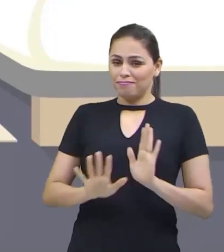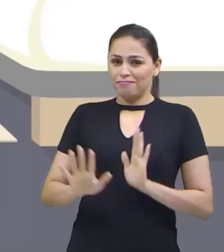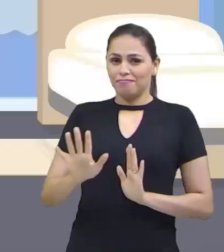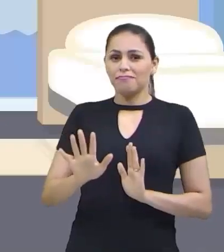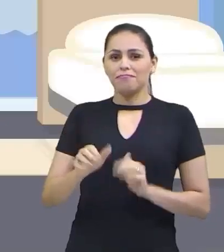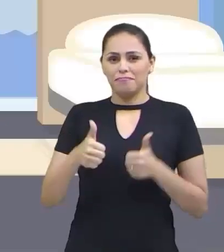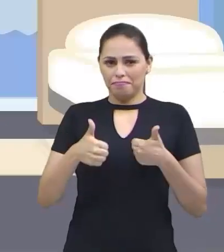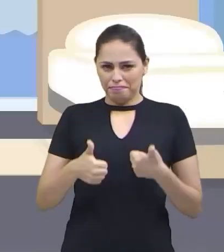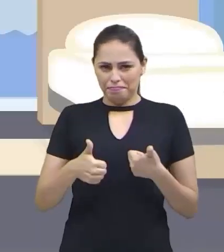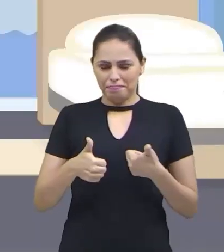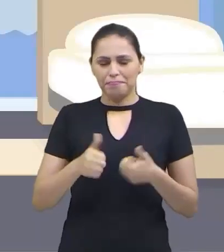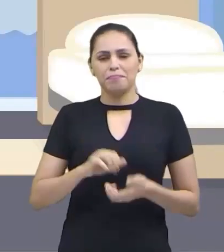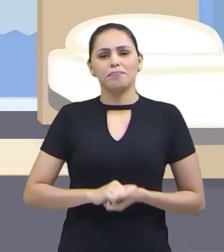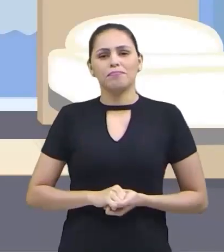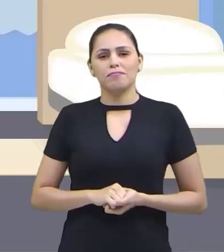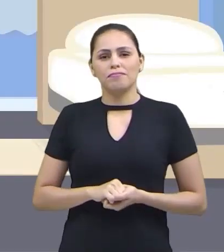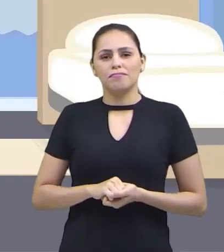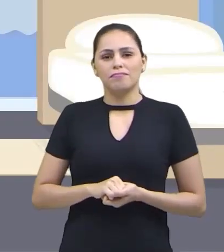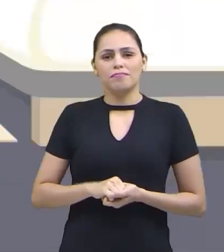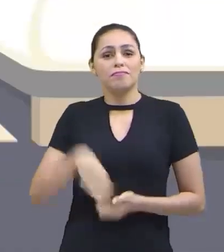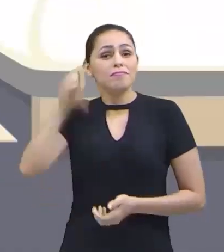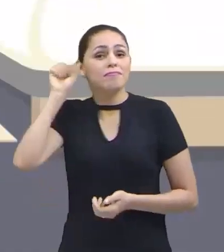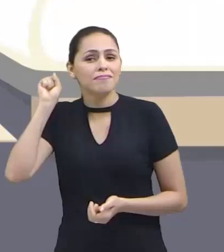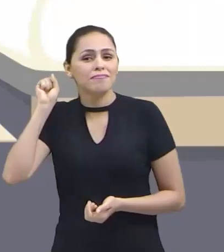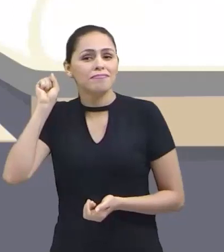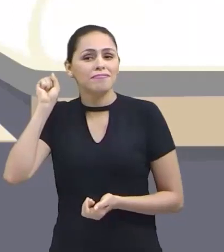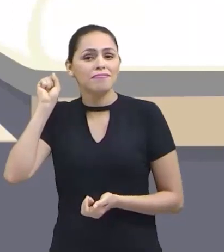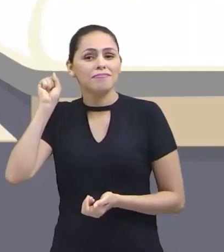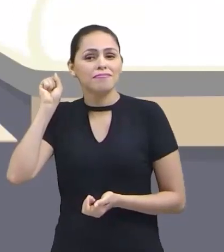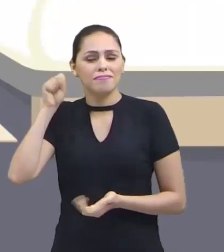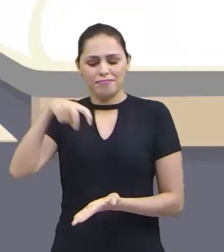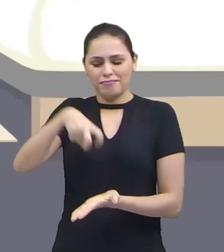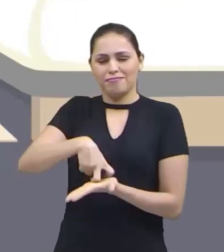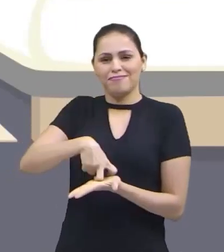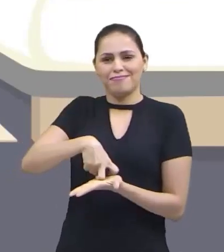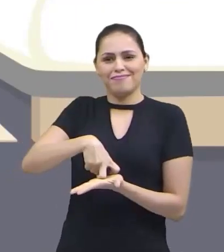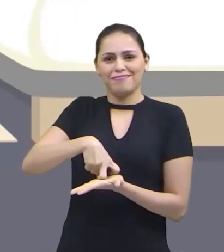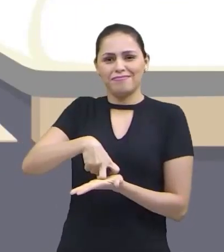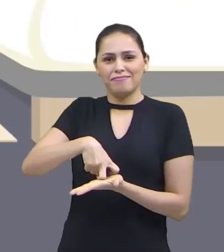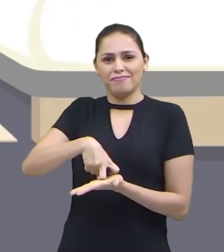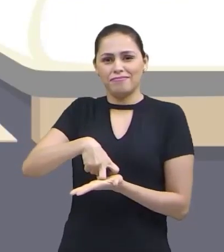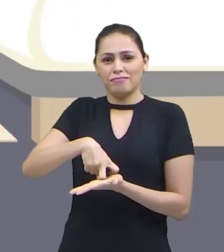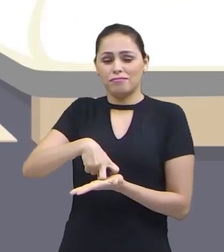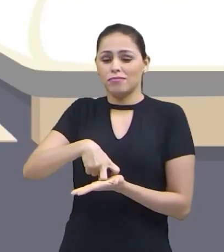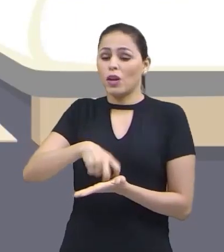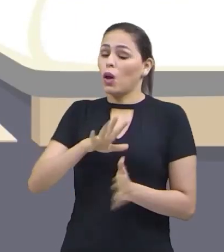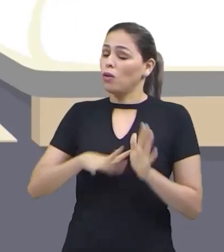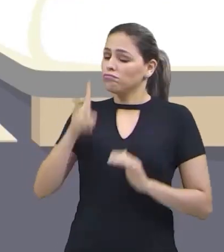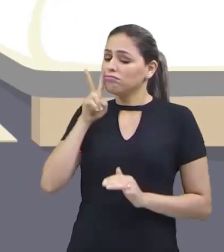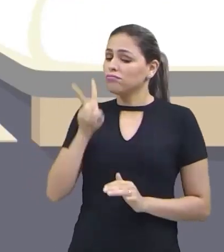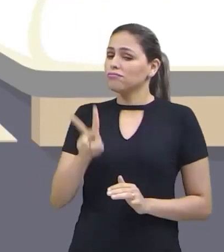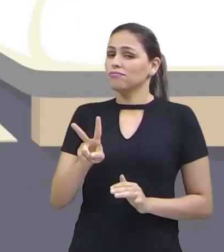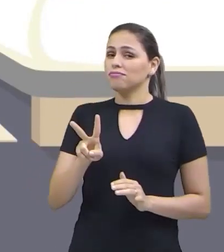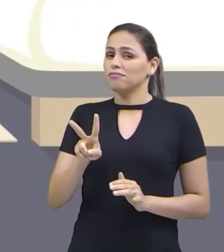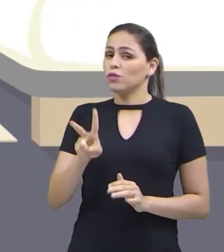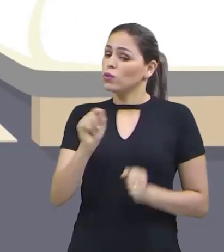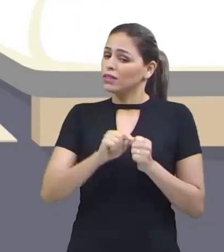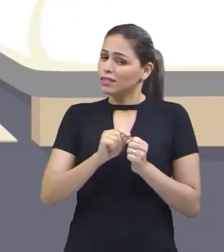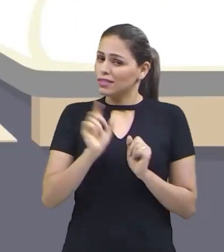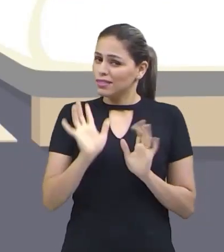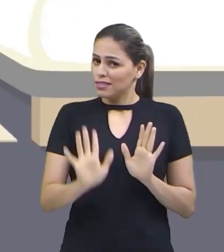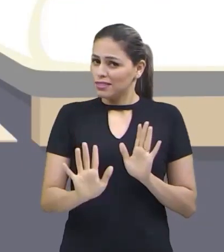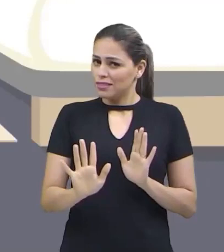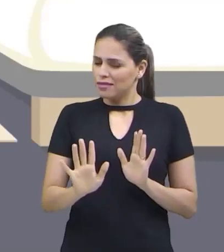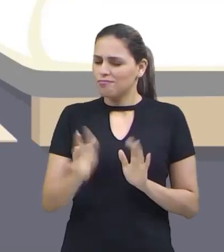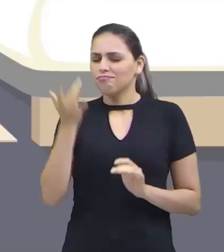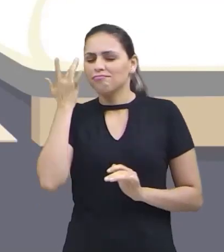Certo? Levantou. Posição de escuta. Não tô vendo, hein? Não tô vendo você fazer. Eu acho que